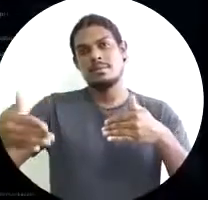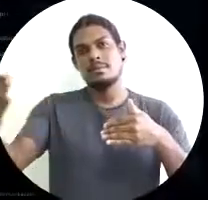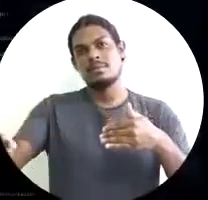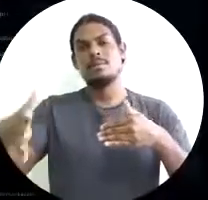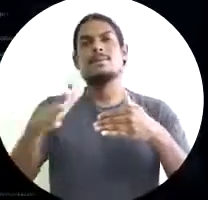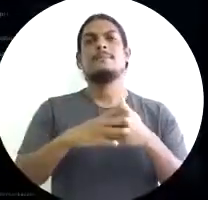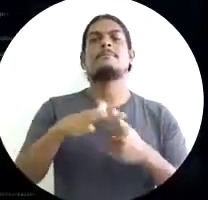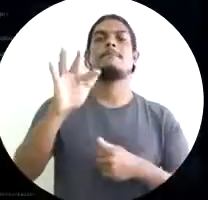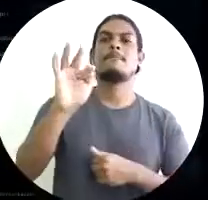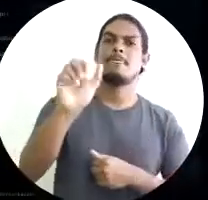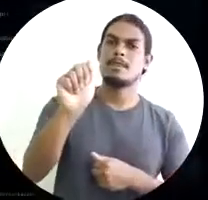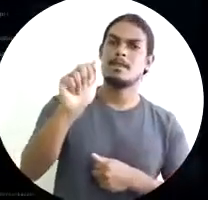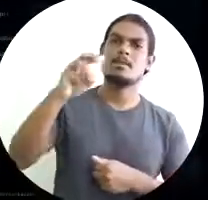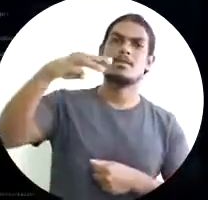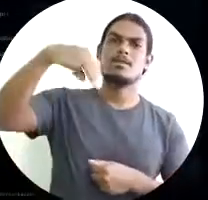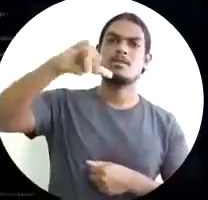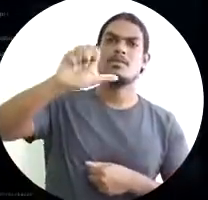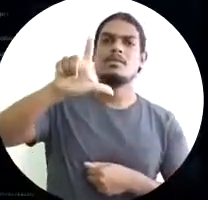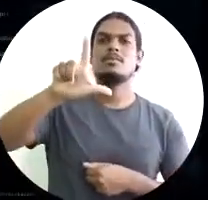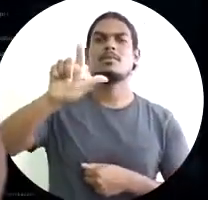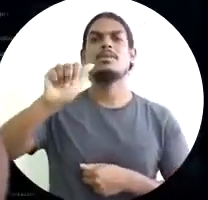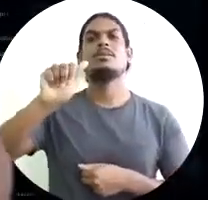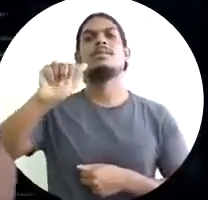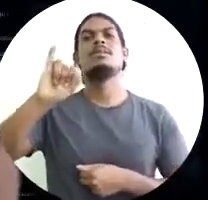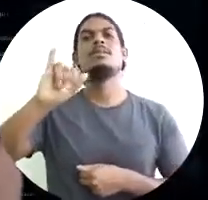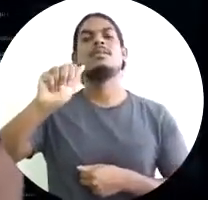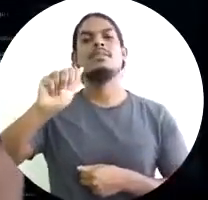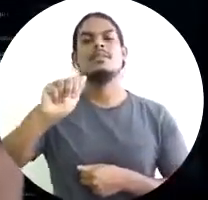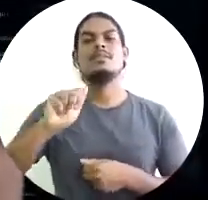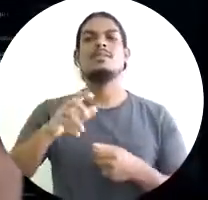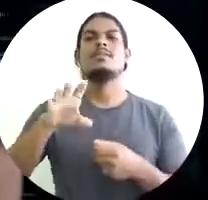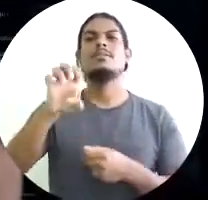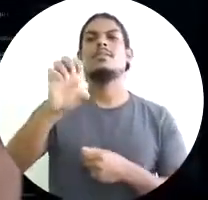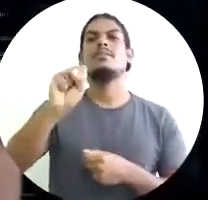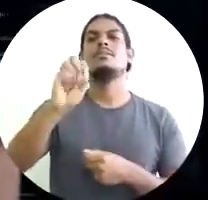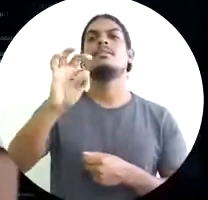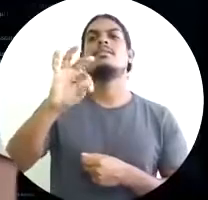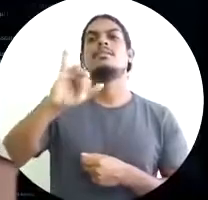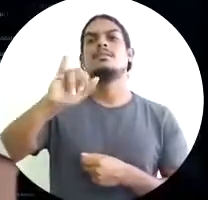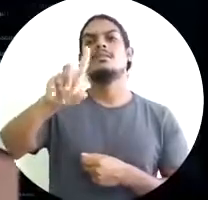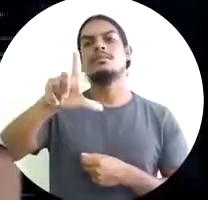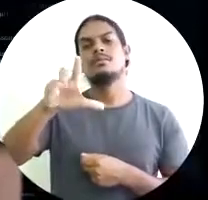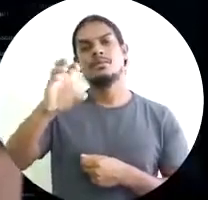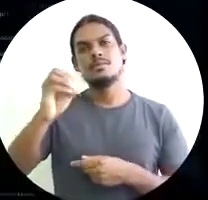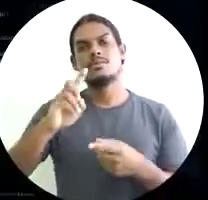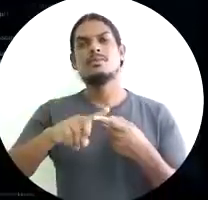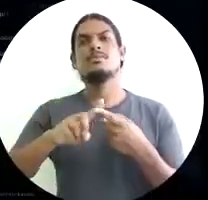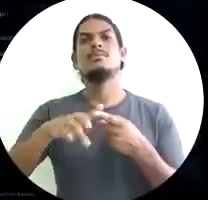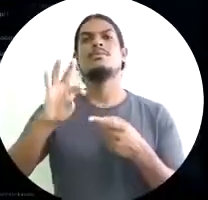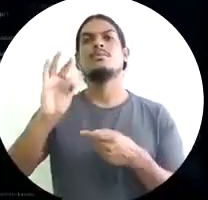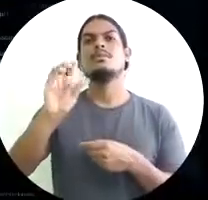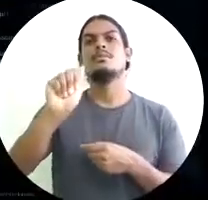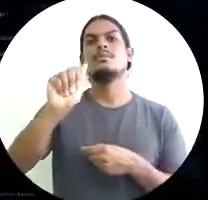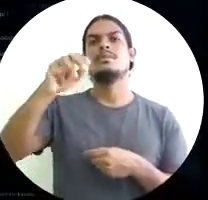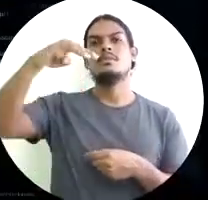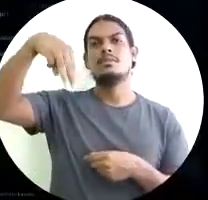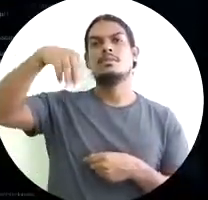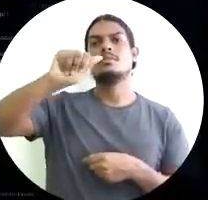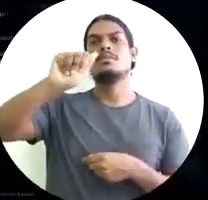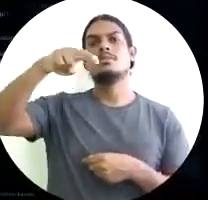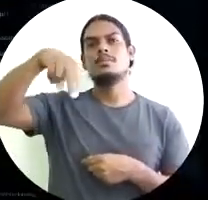quê? Família, estilo, tamanho e a propriedade negrito da fonte. Link.